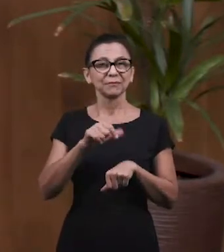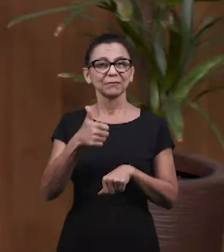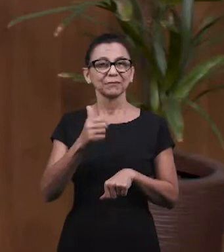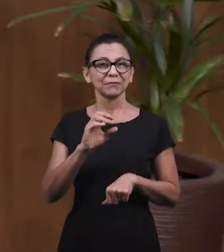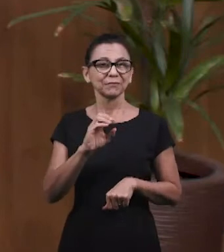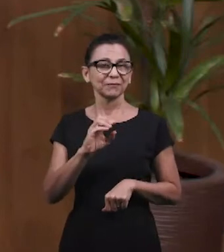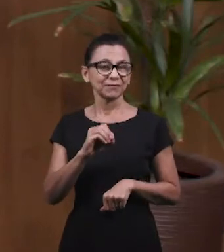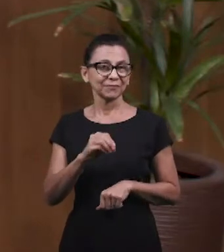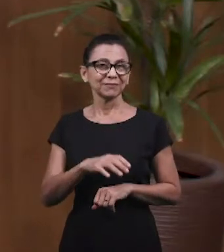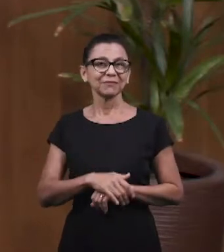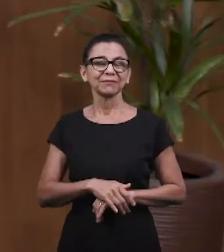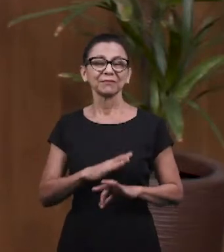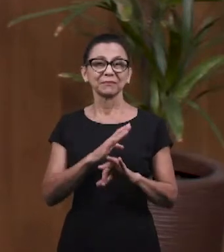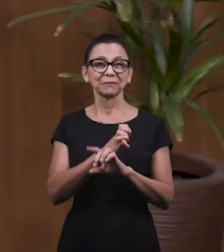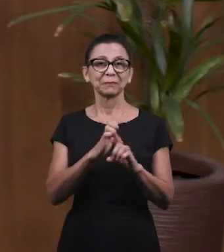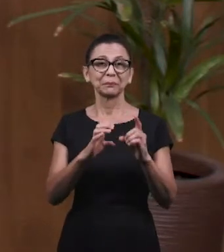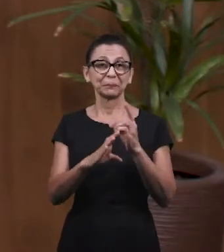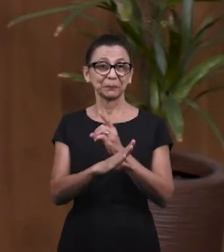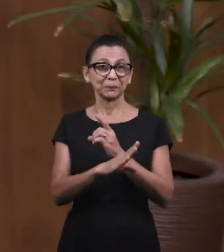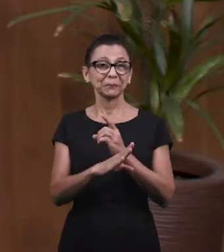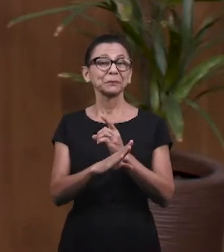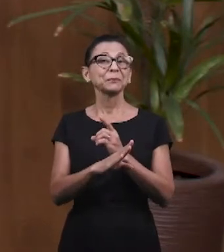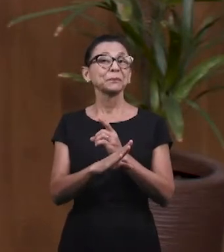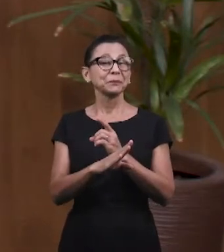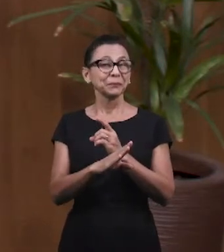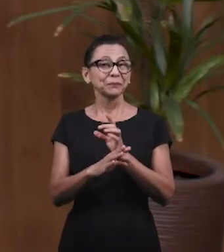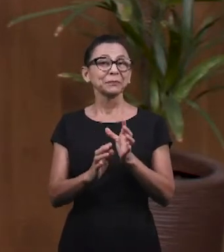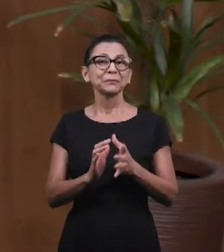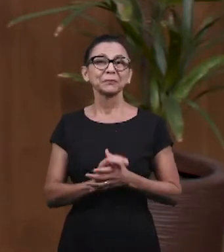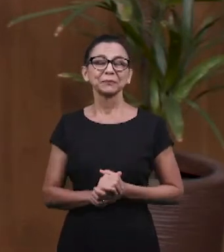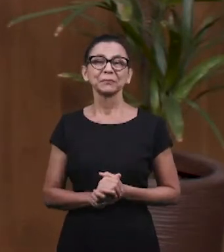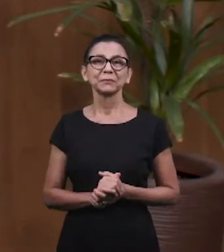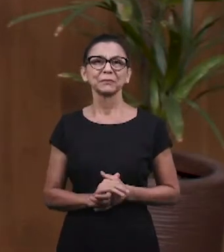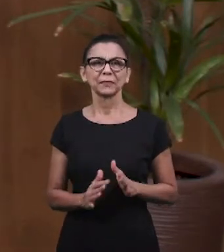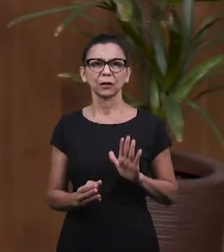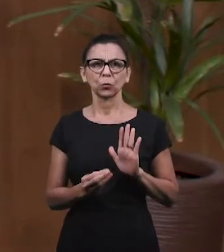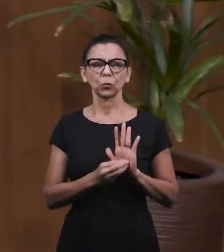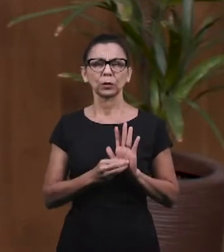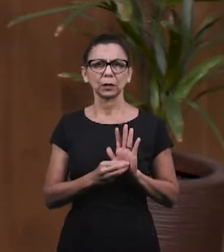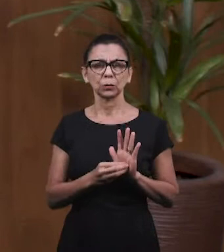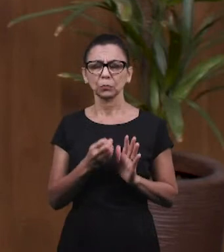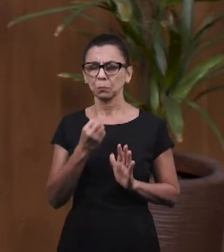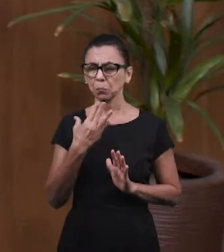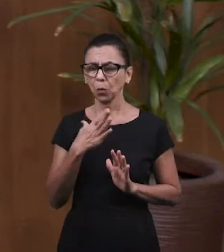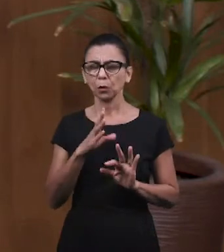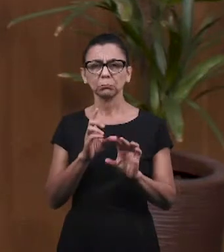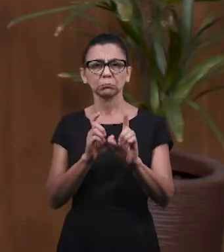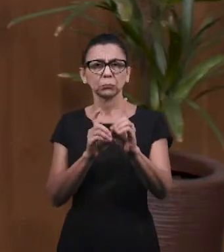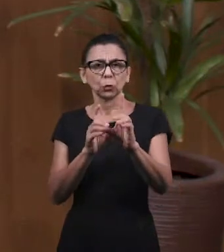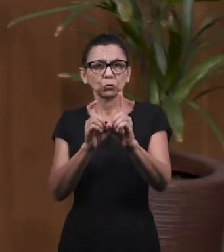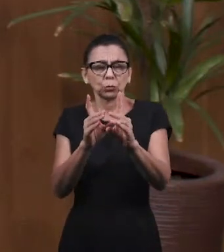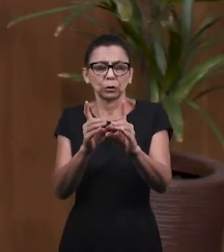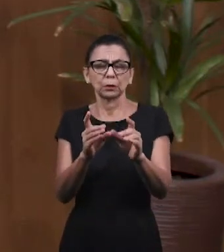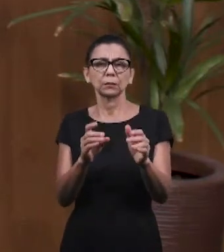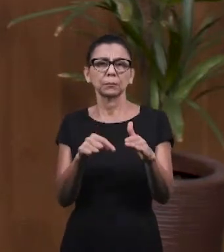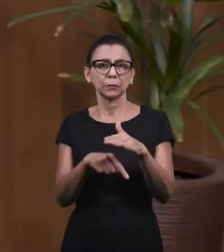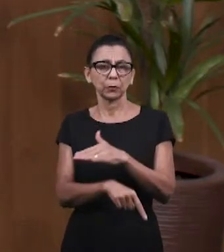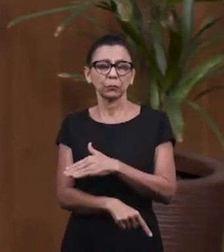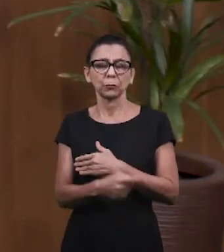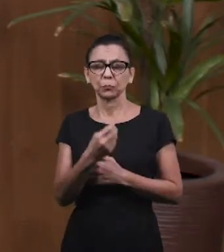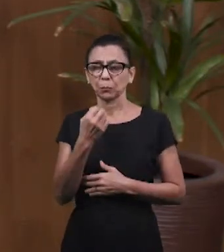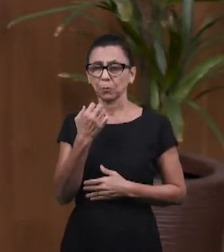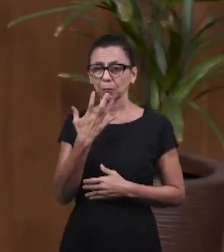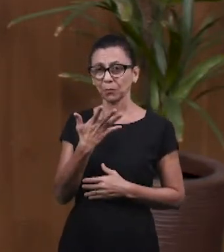nós teremos a nossa Escola Bíblica Dominical, onde um conteúdo doutrinário muito profundo e